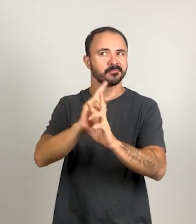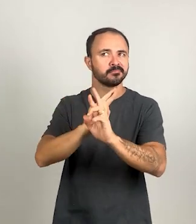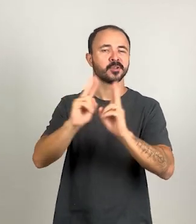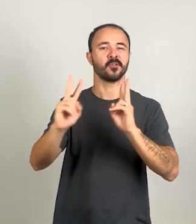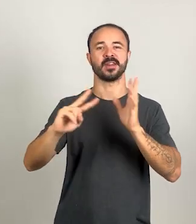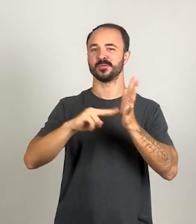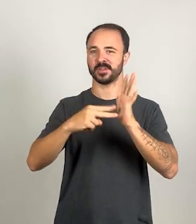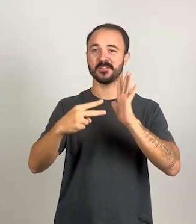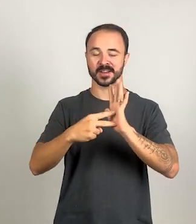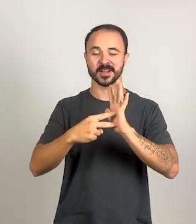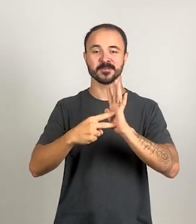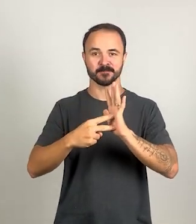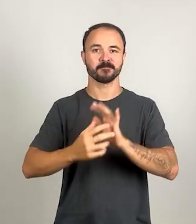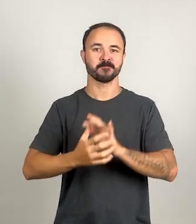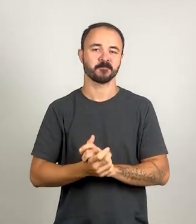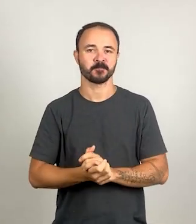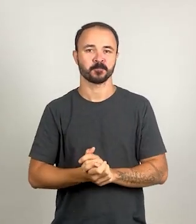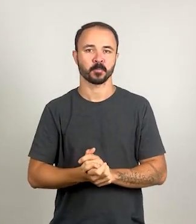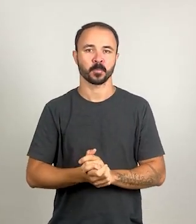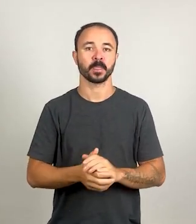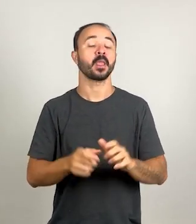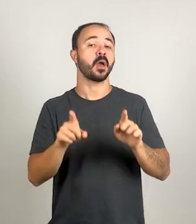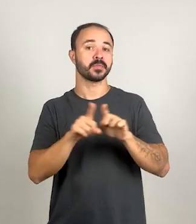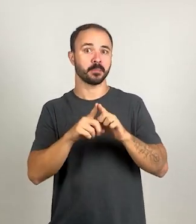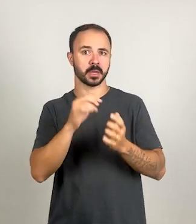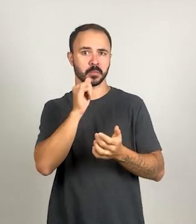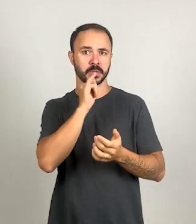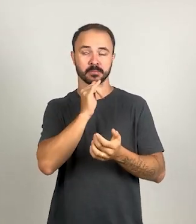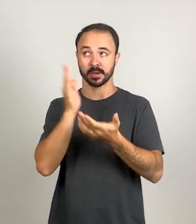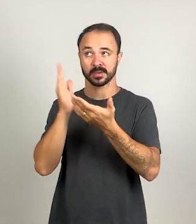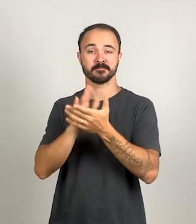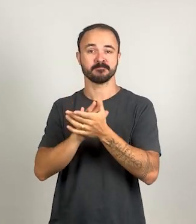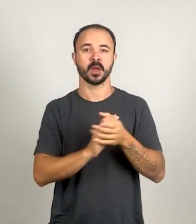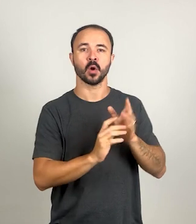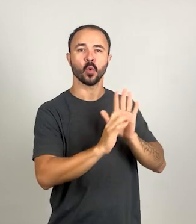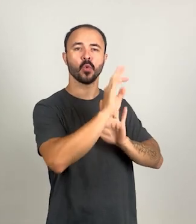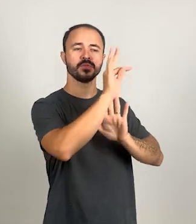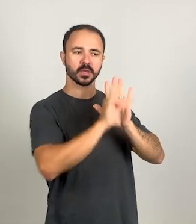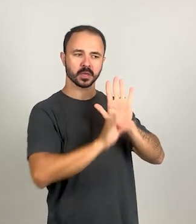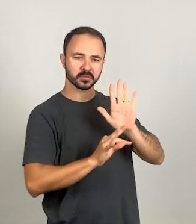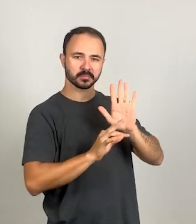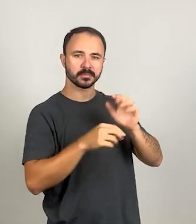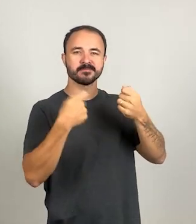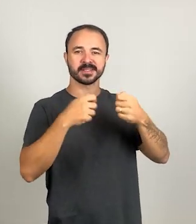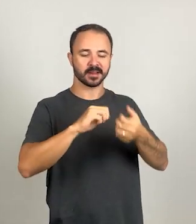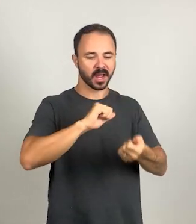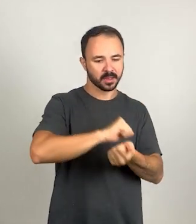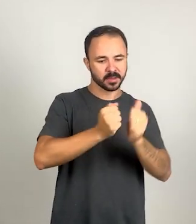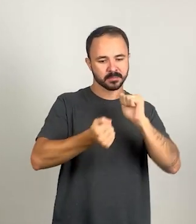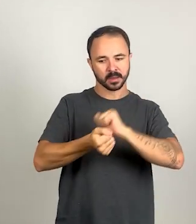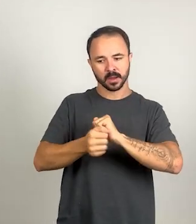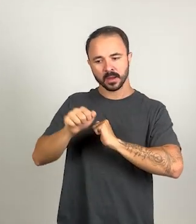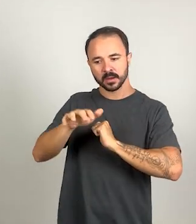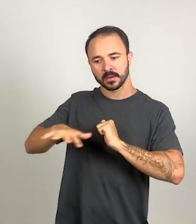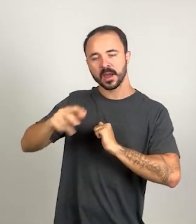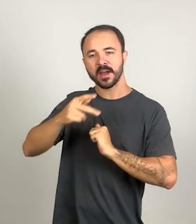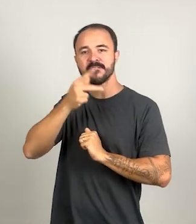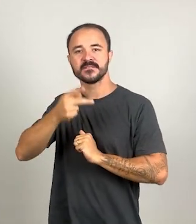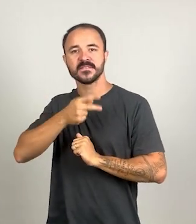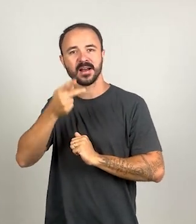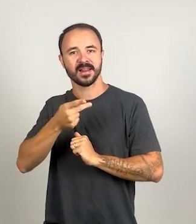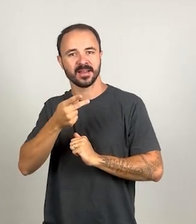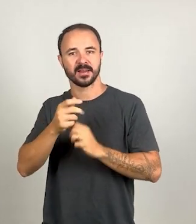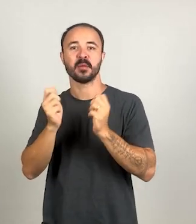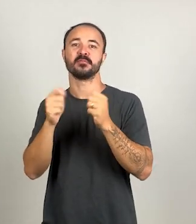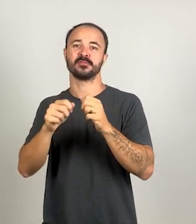situacional elas remetem ao contexto que exige a adaptação da fala ou Ao estilo dela aqui